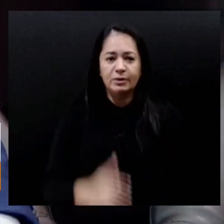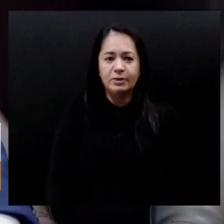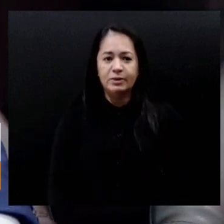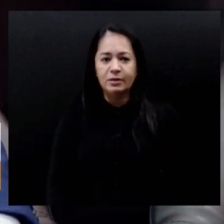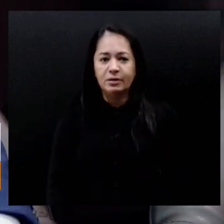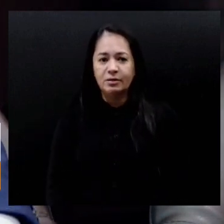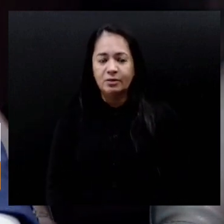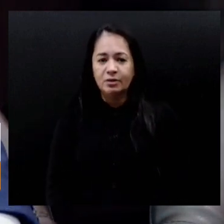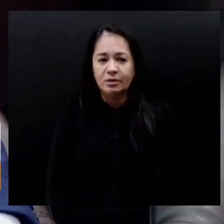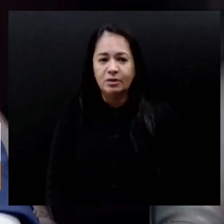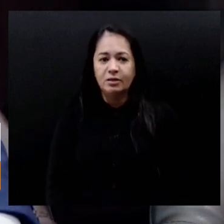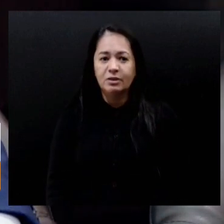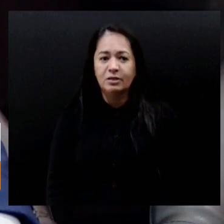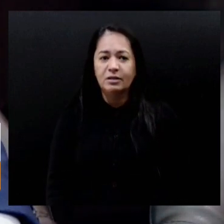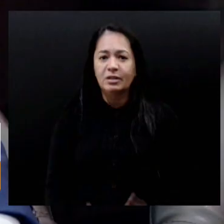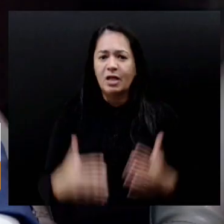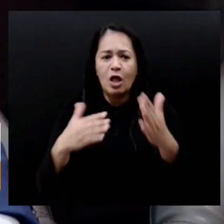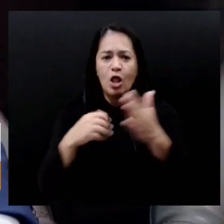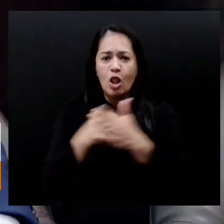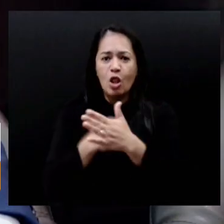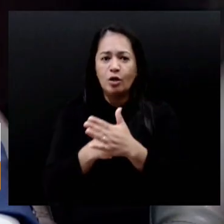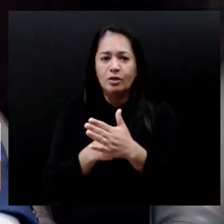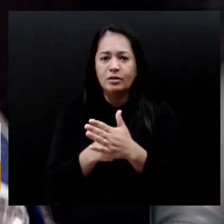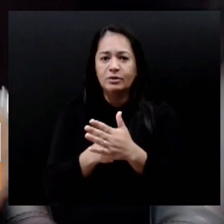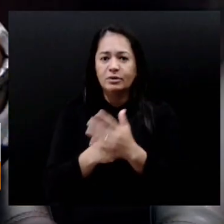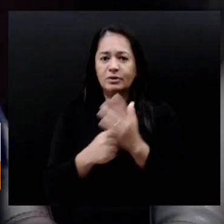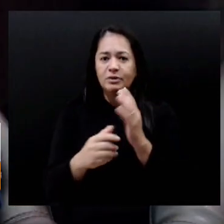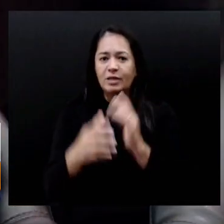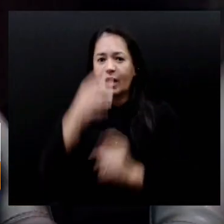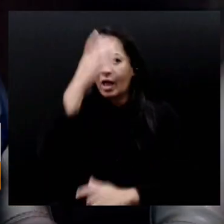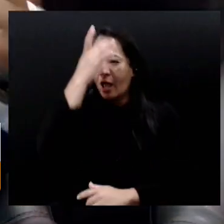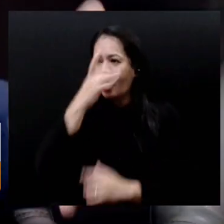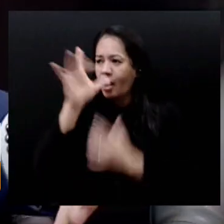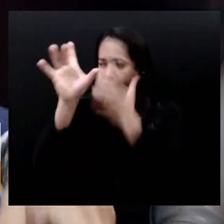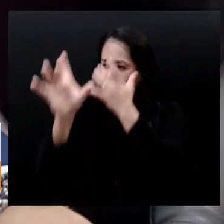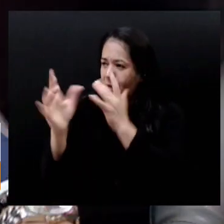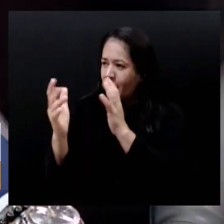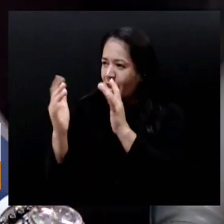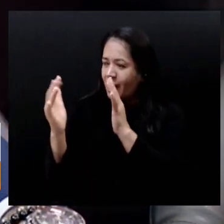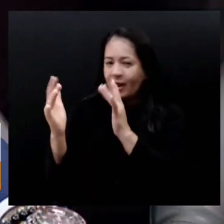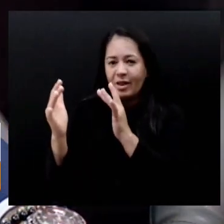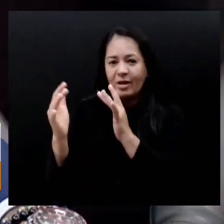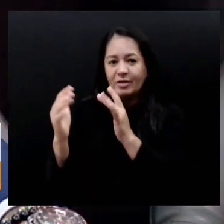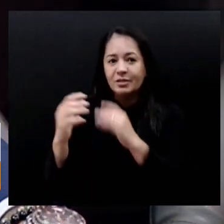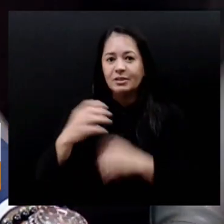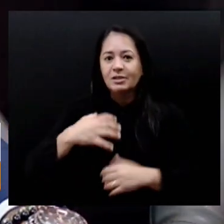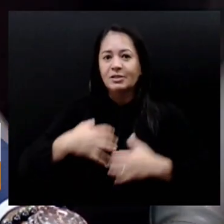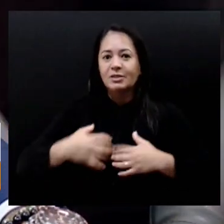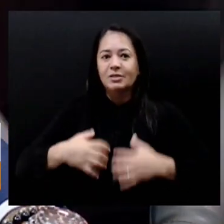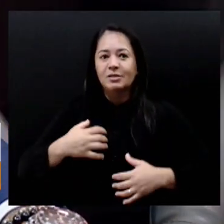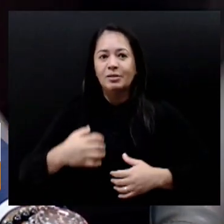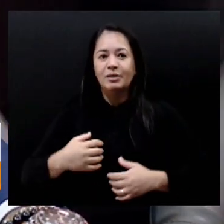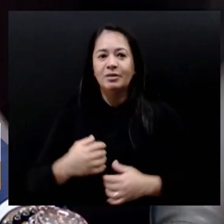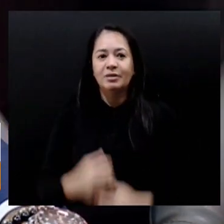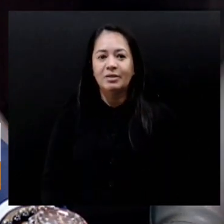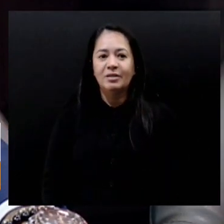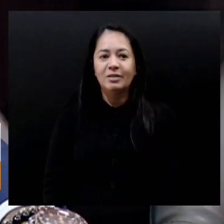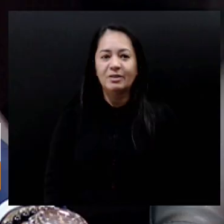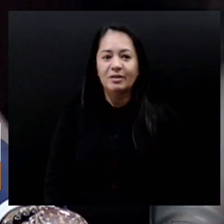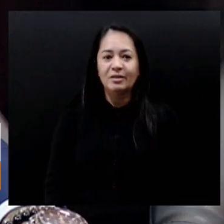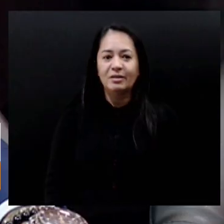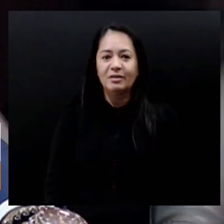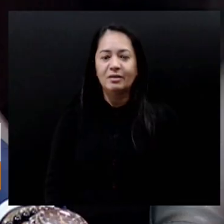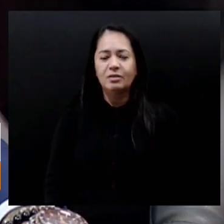nível, o semblante daqueles que estão lutando, por mais que estejam tomando calor ou ganhando a luta, é um semblante sereno,